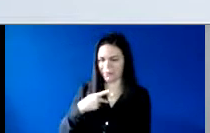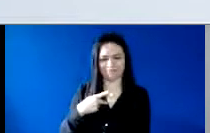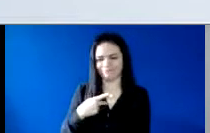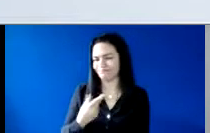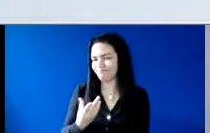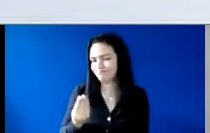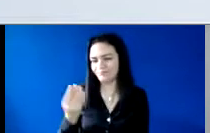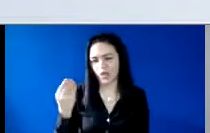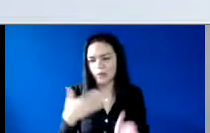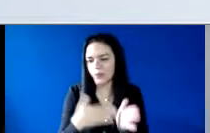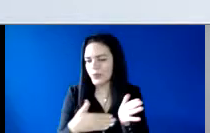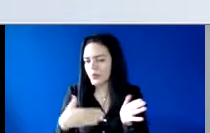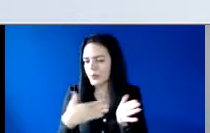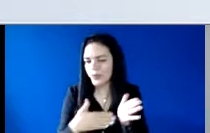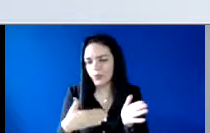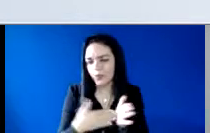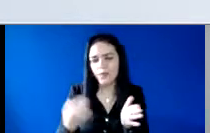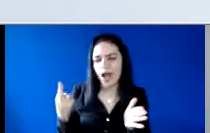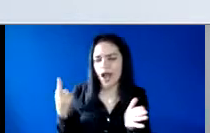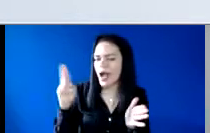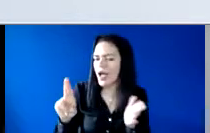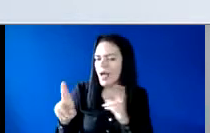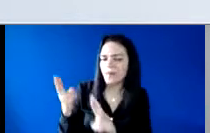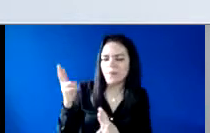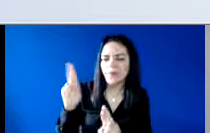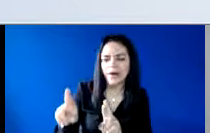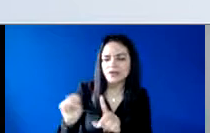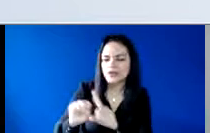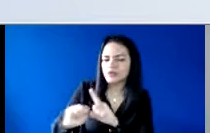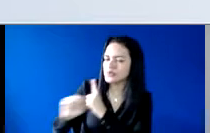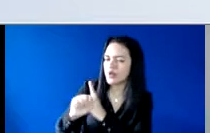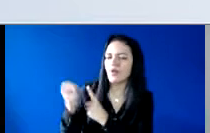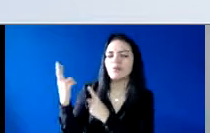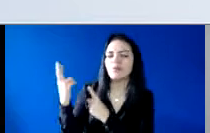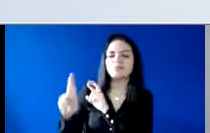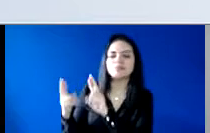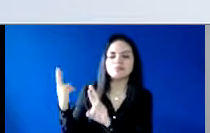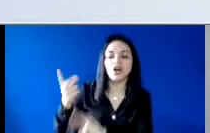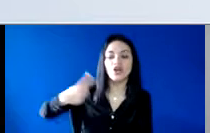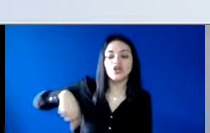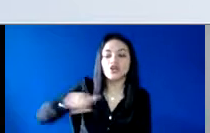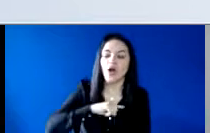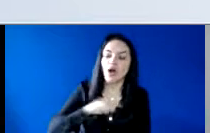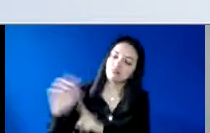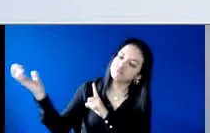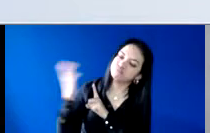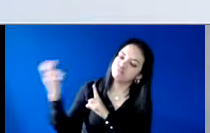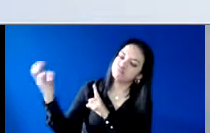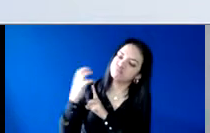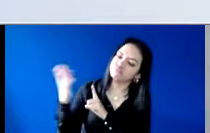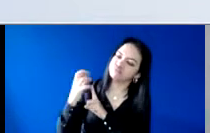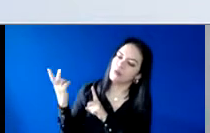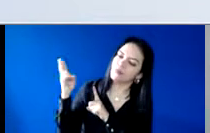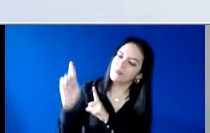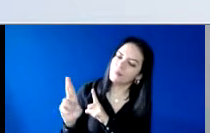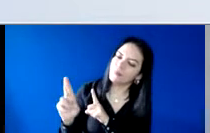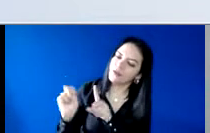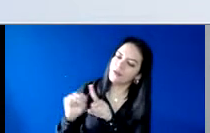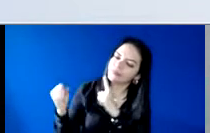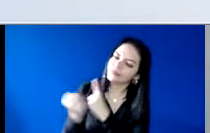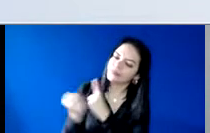por causa das representações sociais, porque em toda a sociedade tem representações e nós somos muito influenciados pelas representações da sociedade em que a gente